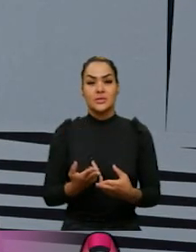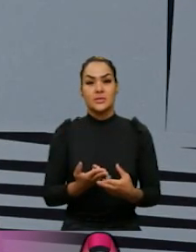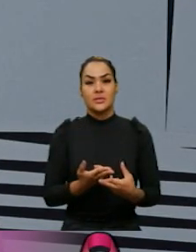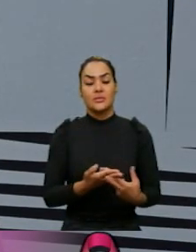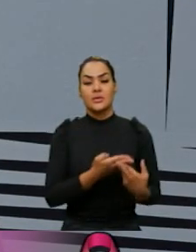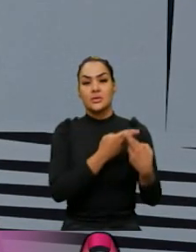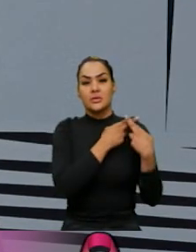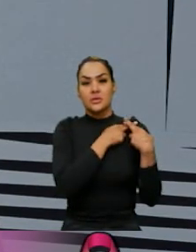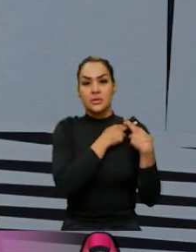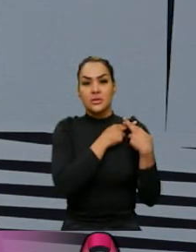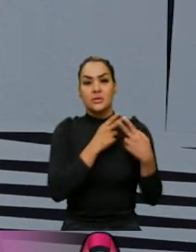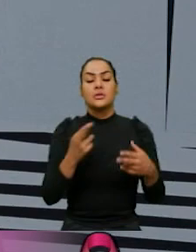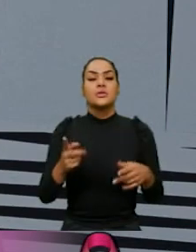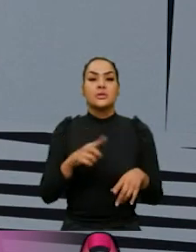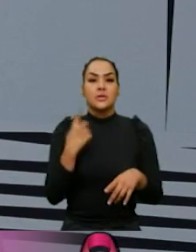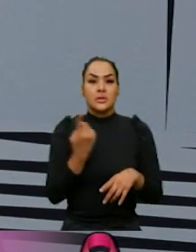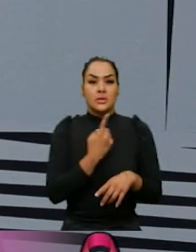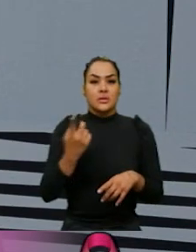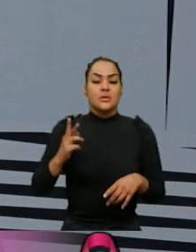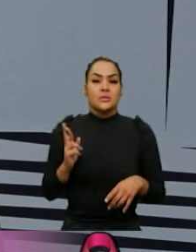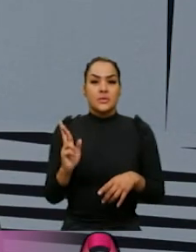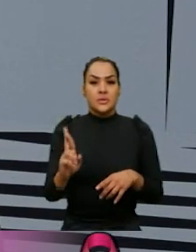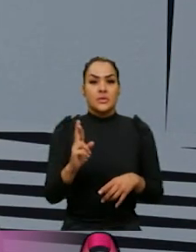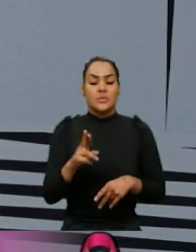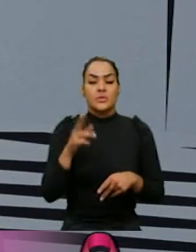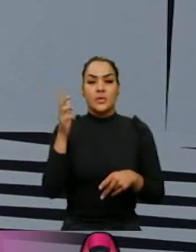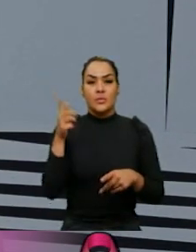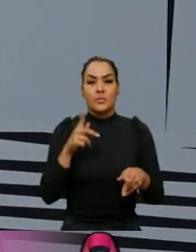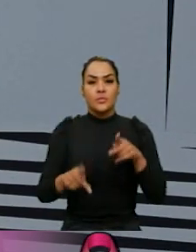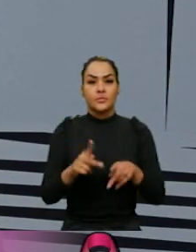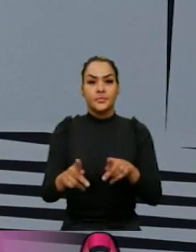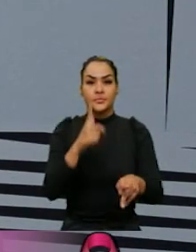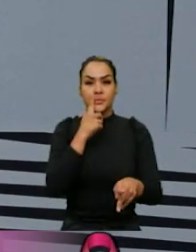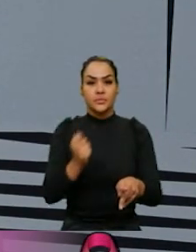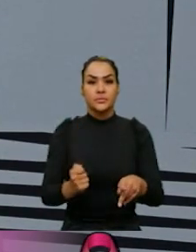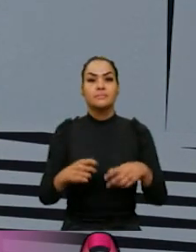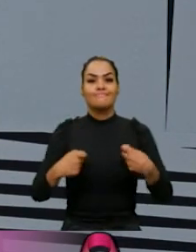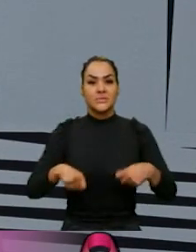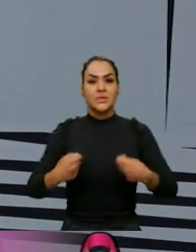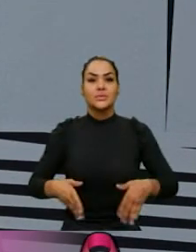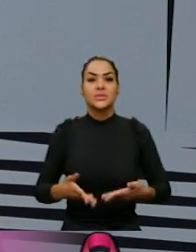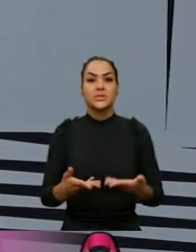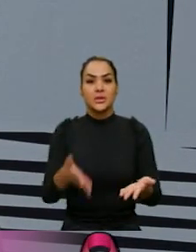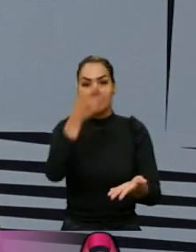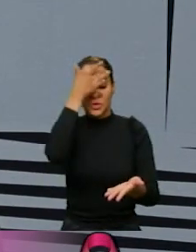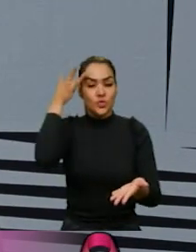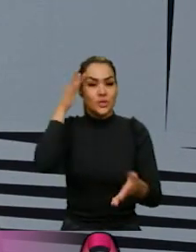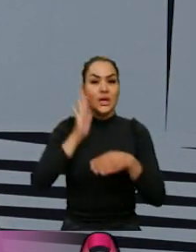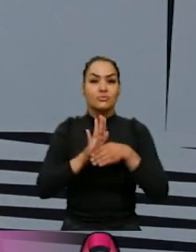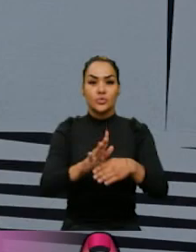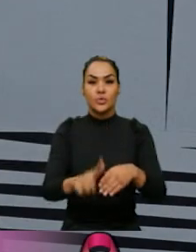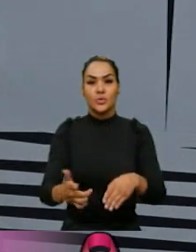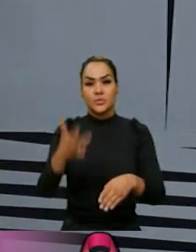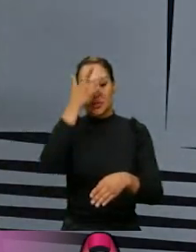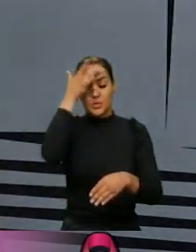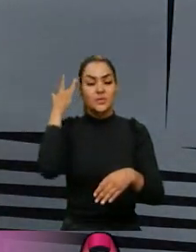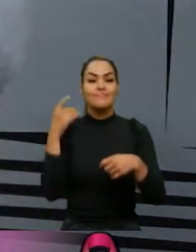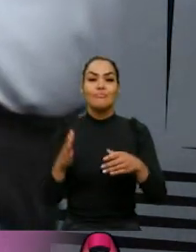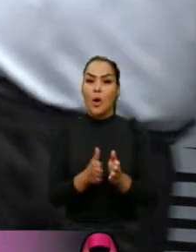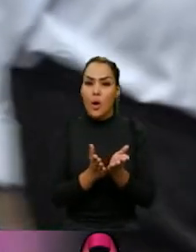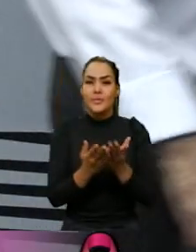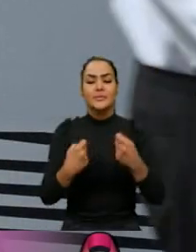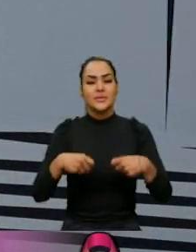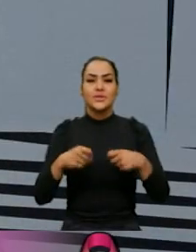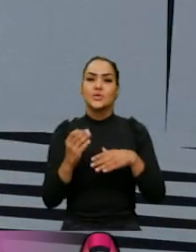homenagear aqueles que incentivam as boas ações e ajudam pessoas necessitadas, requeremos ouvir do plenário na